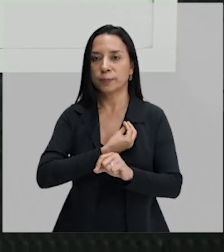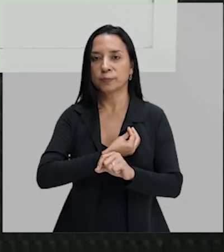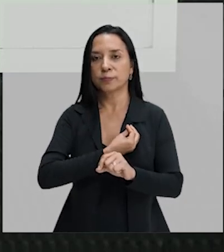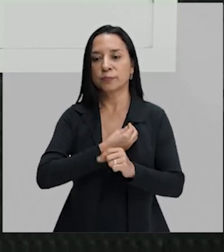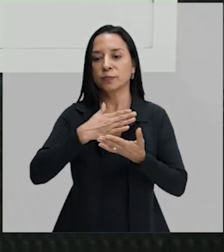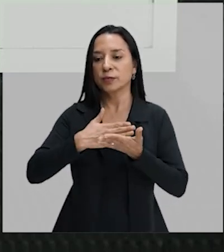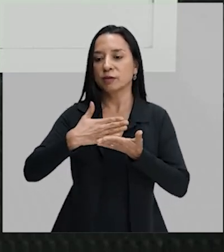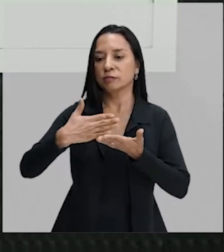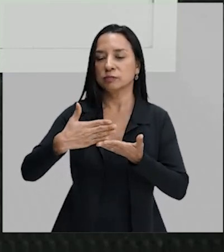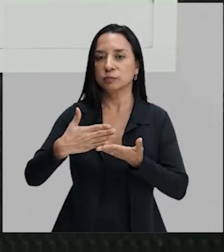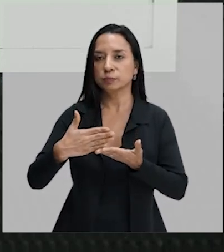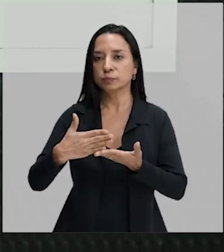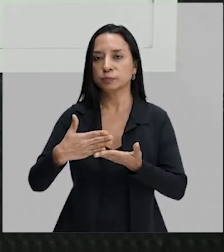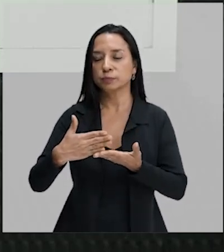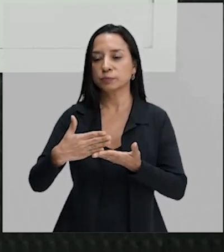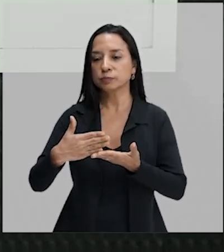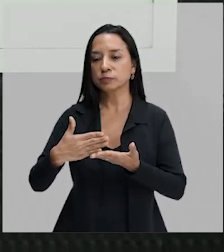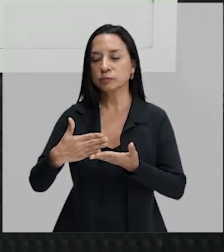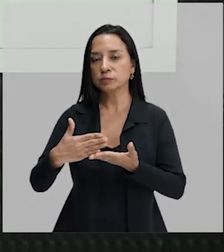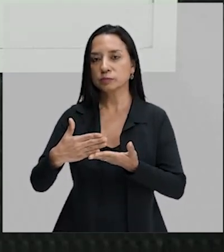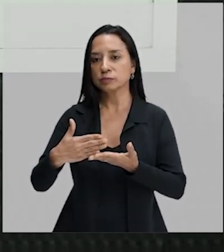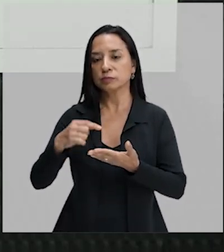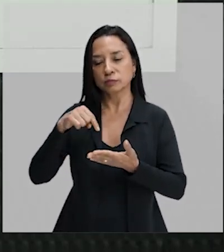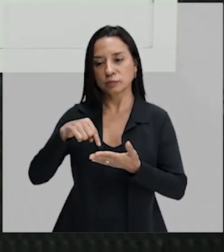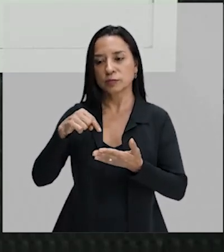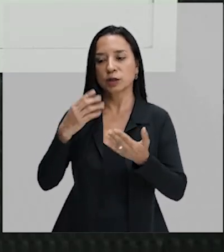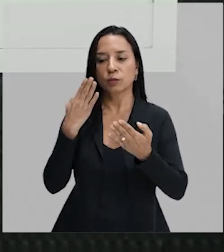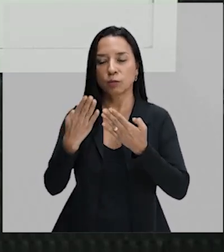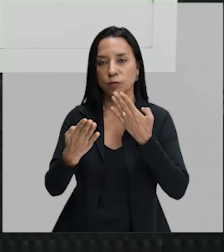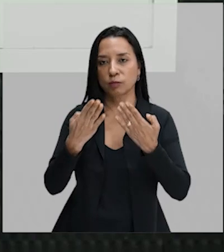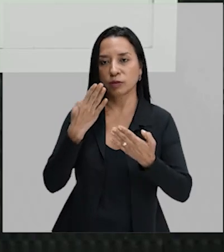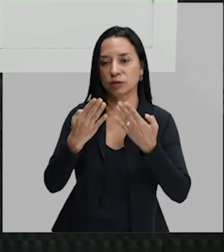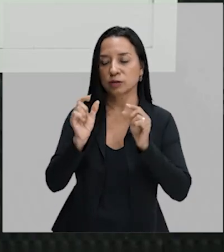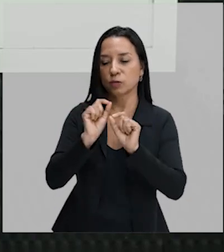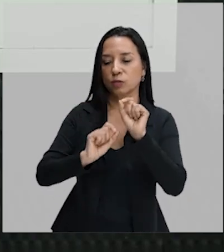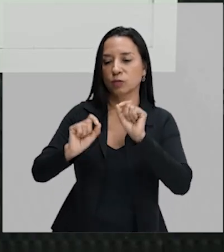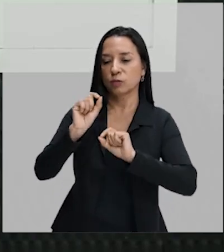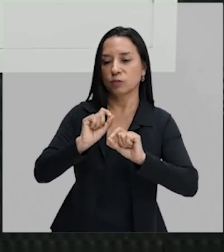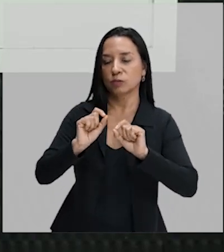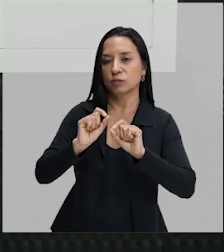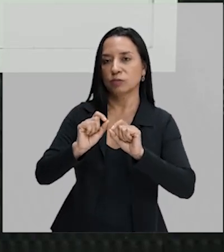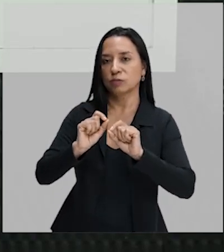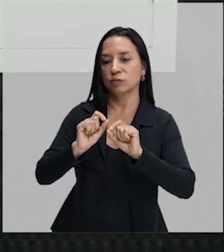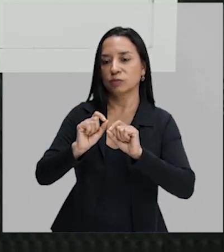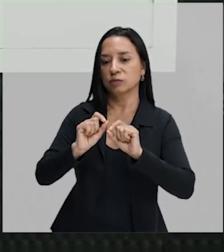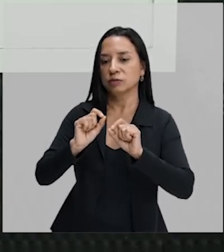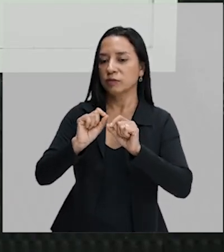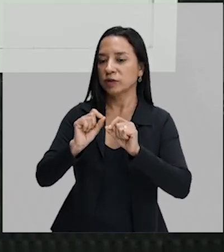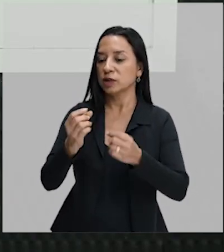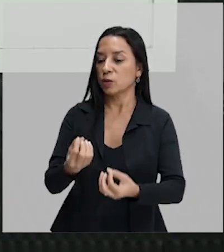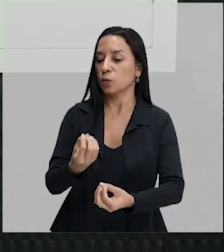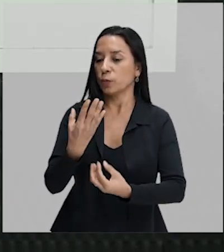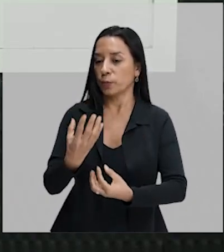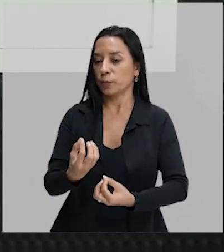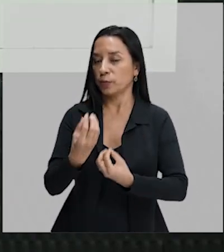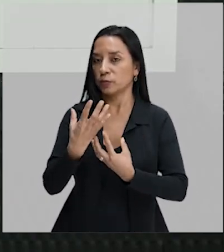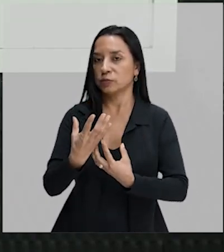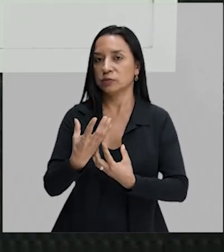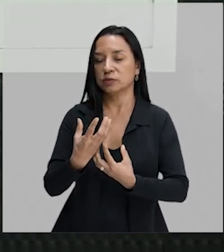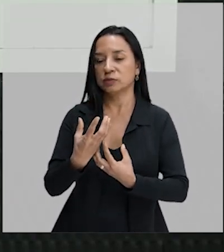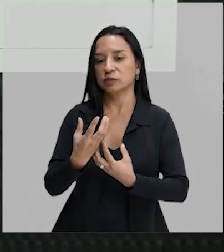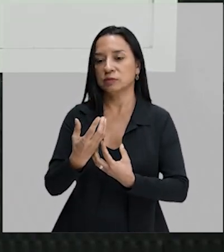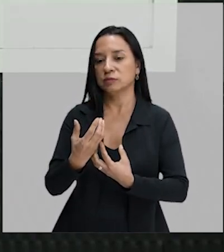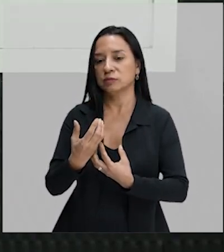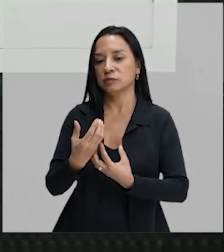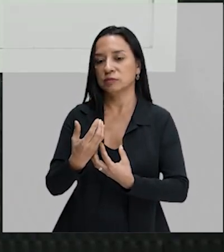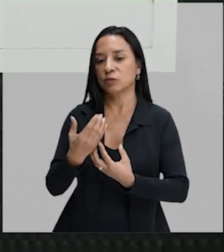E a partir daí, desta comparação com aquilo que você está construindo, levando em conta aquilo que já